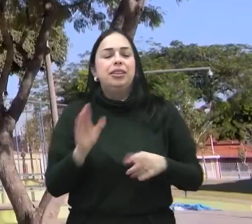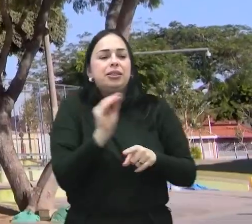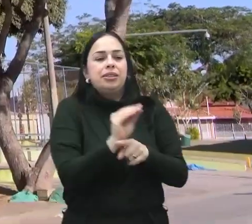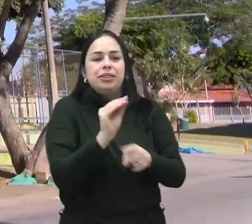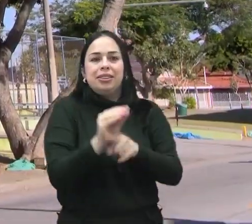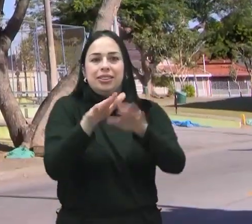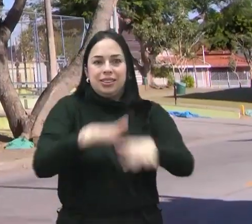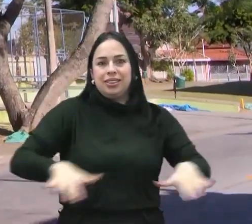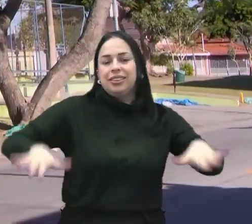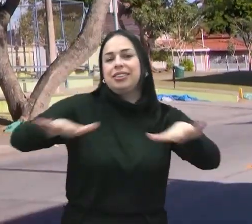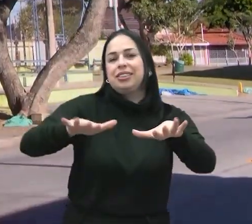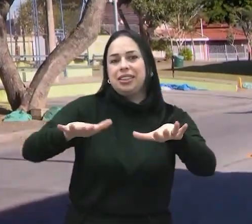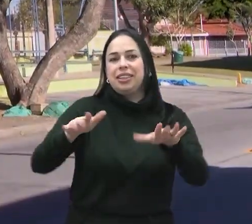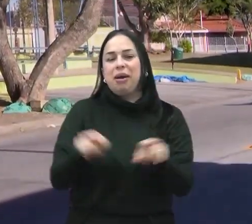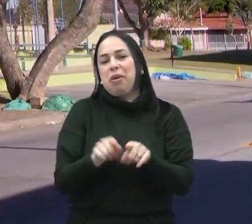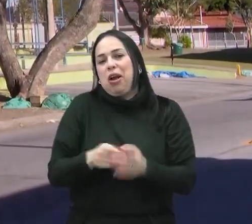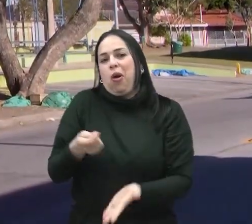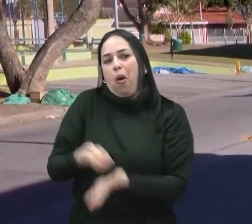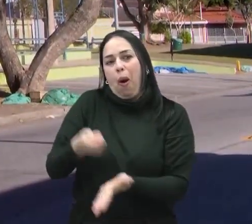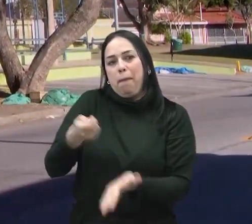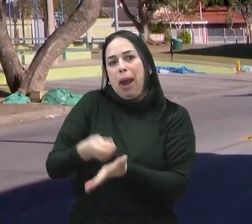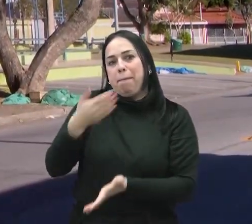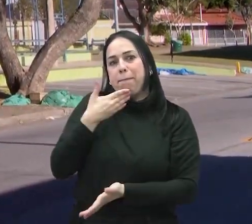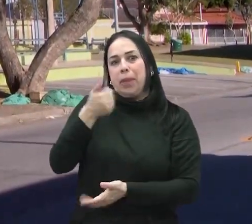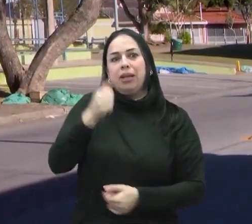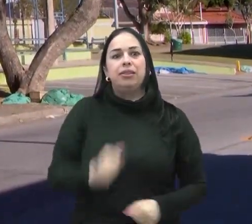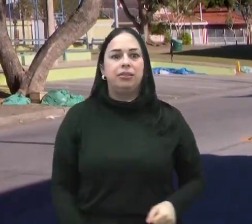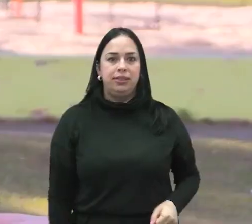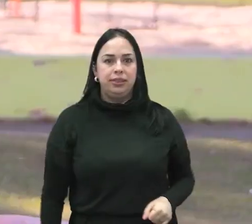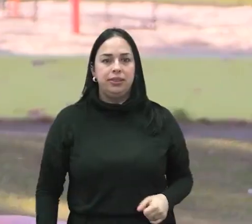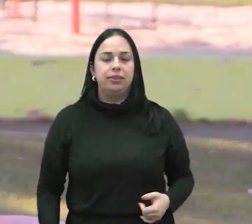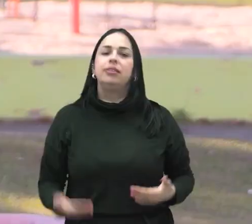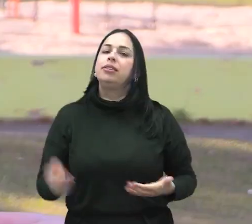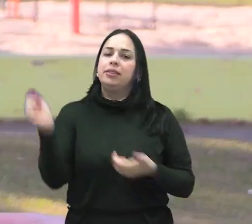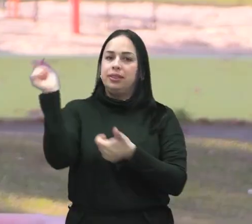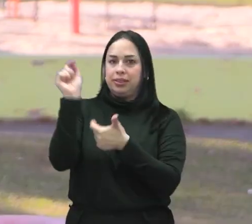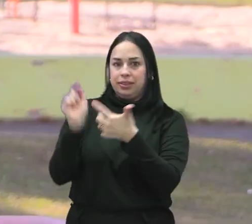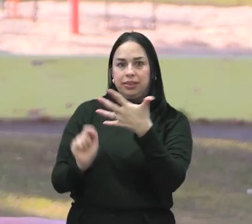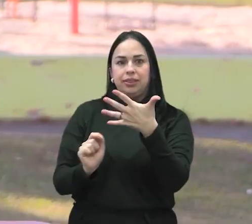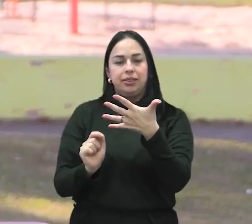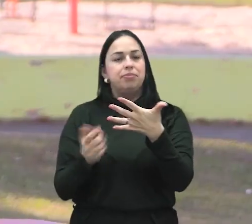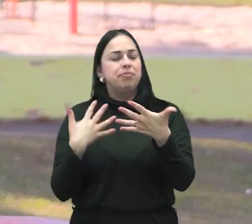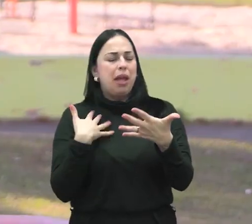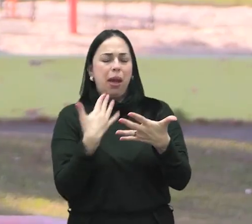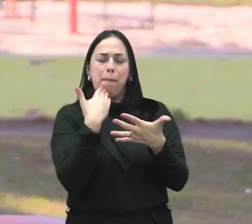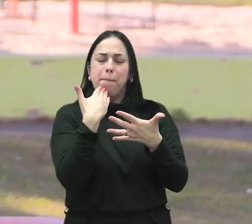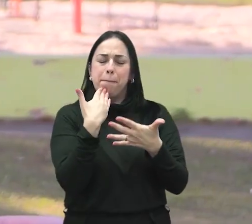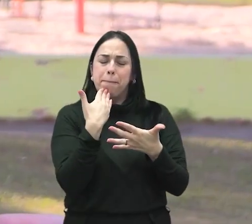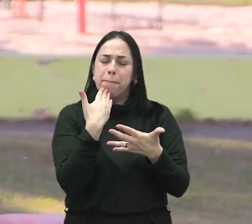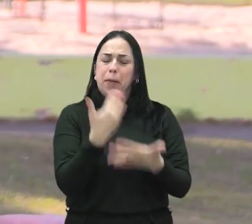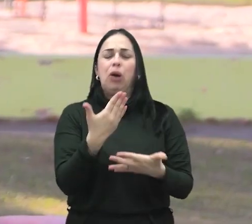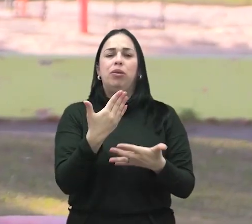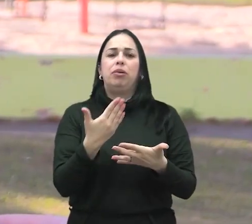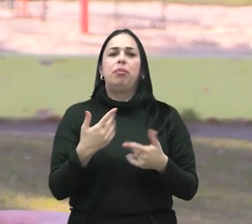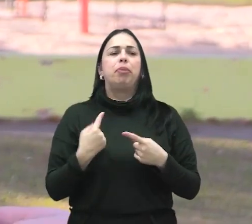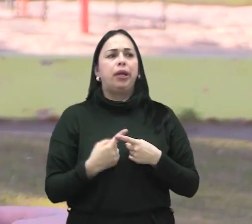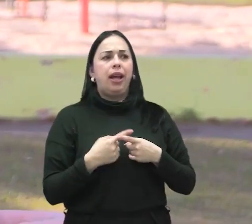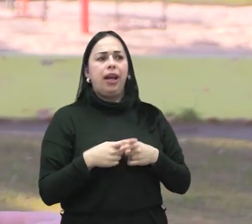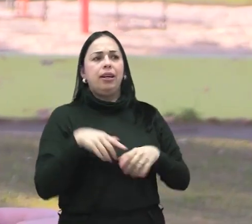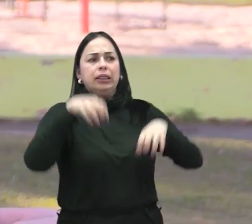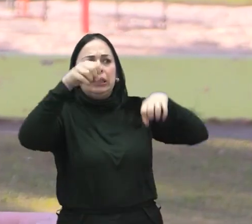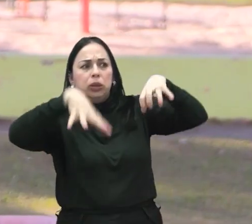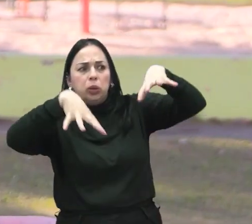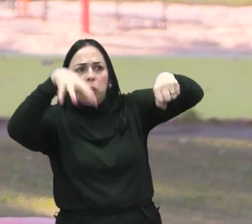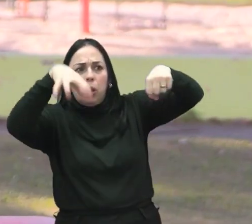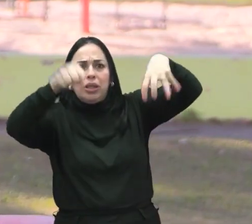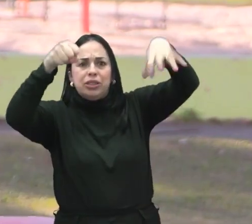o cuidado das áreas públicas e cobrar melhorias para a cidade. Traz muito benefício, porque de longe você já enxerga o perigo,